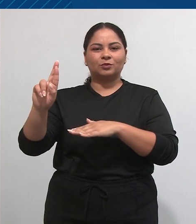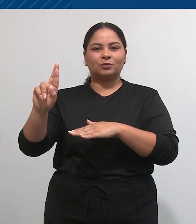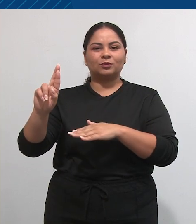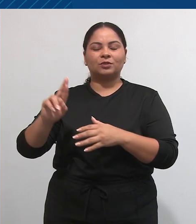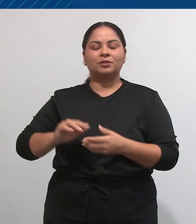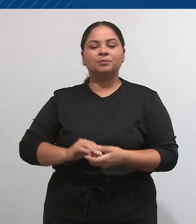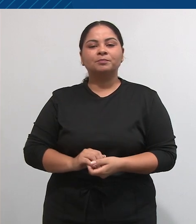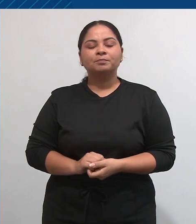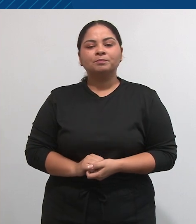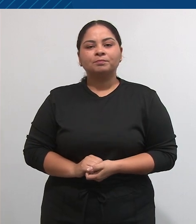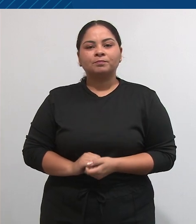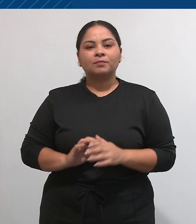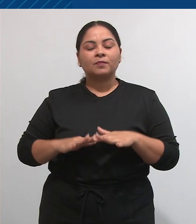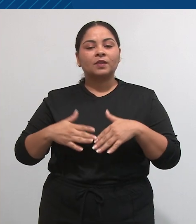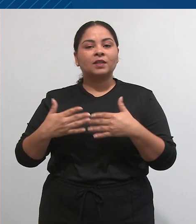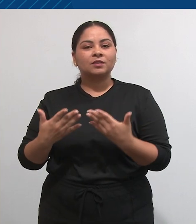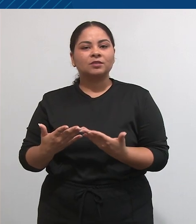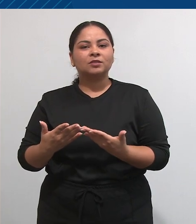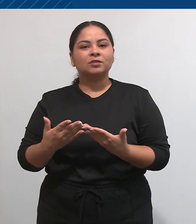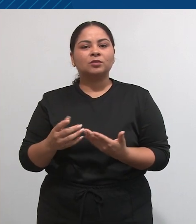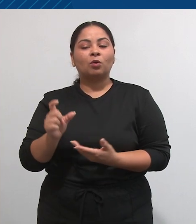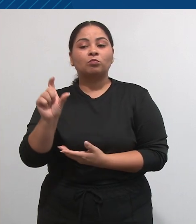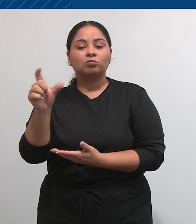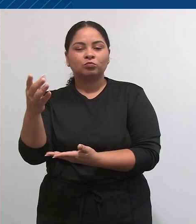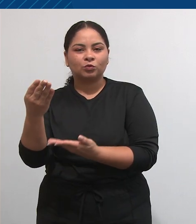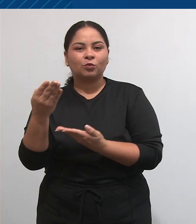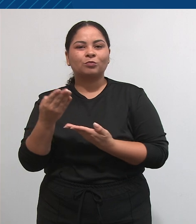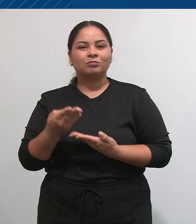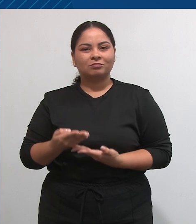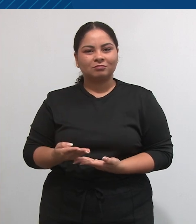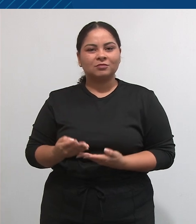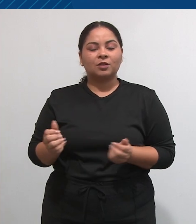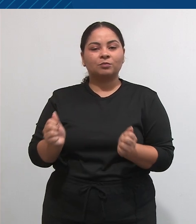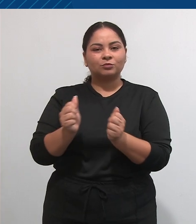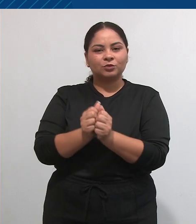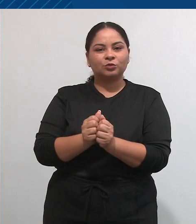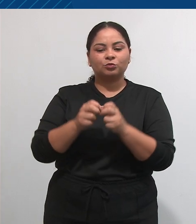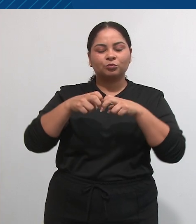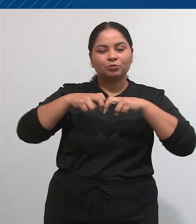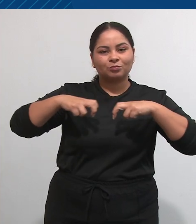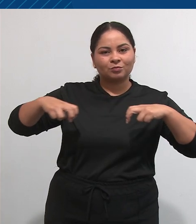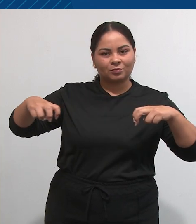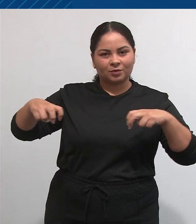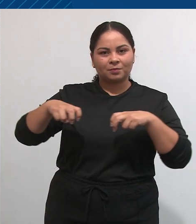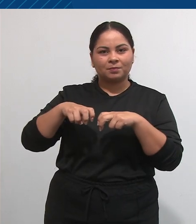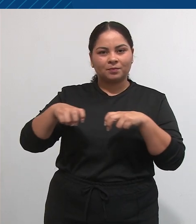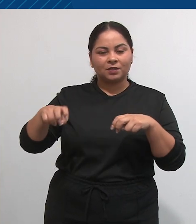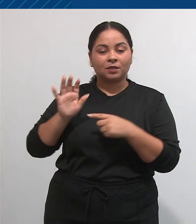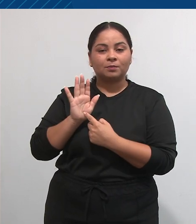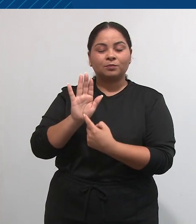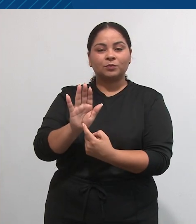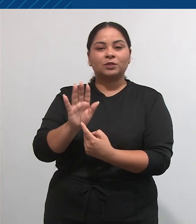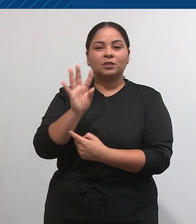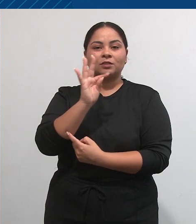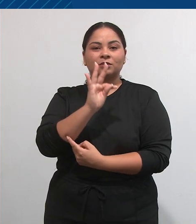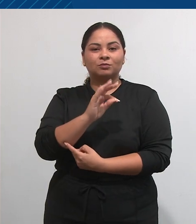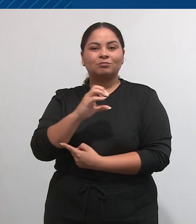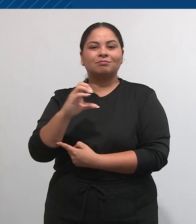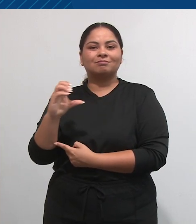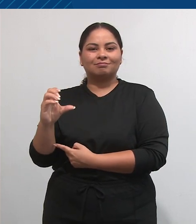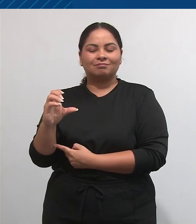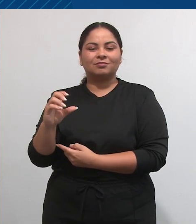Universidade Federal do Espírito Santo, e então eu o convidei para participar da minha banca. E na fala